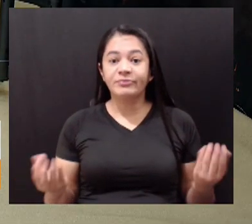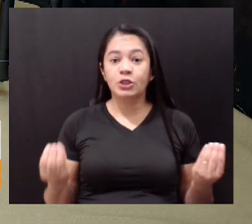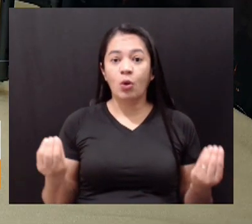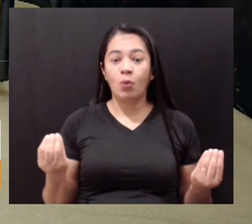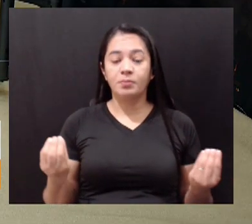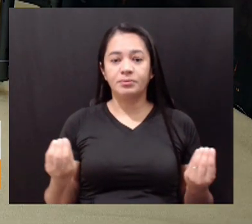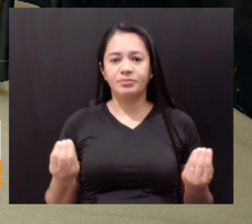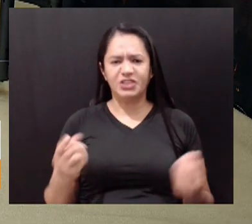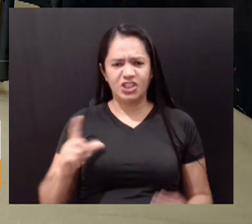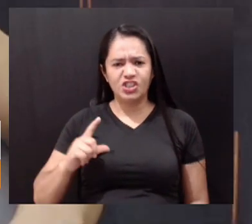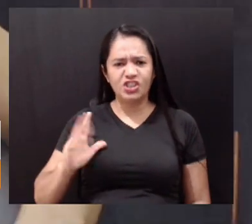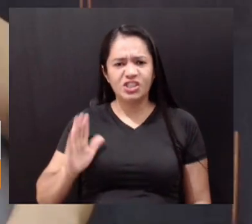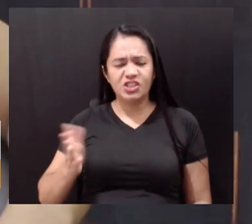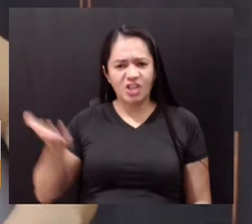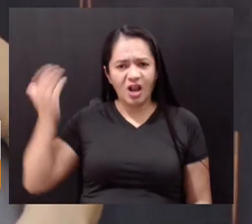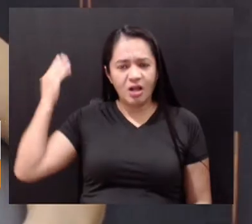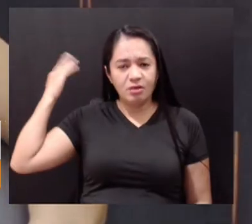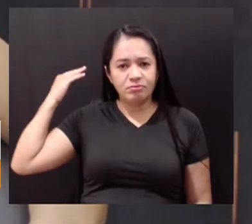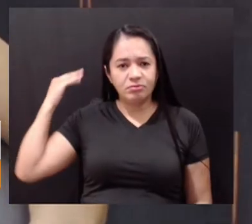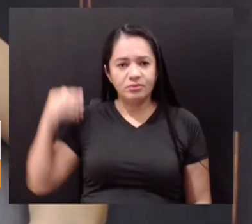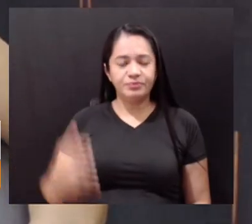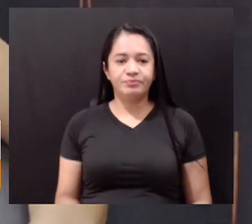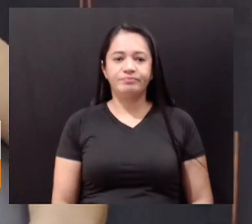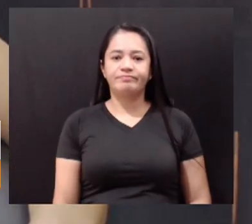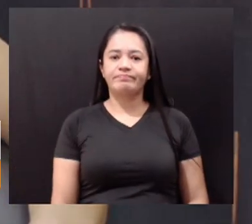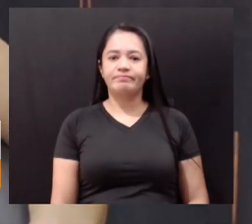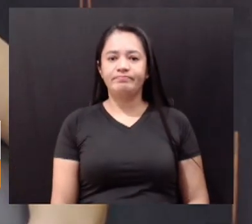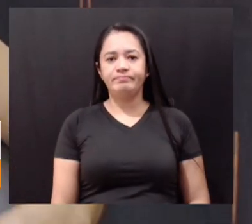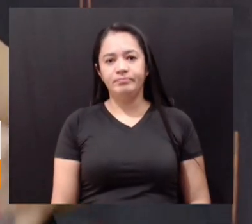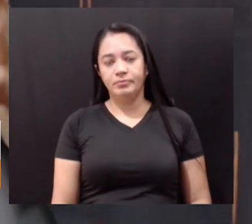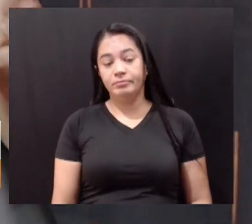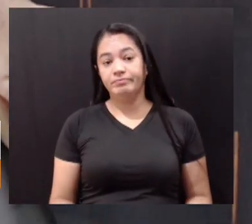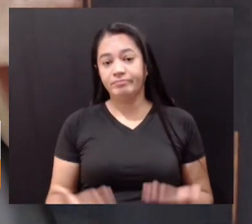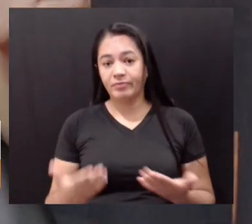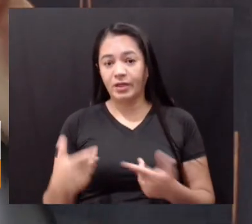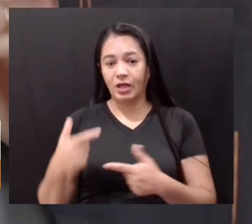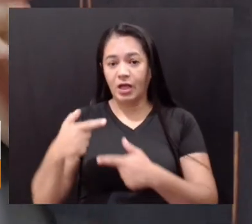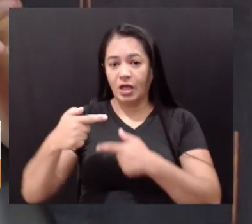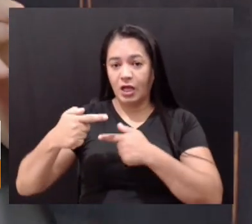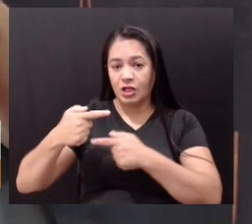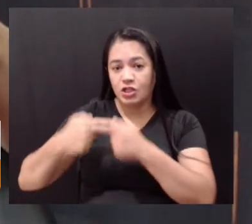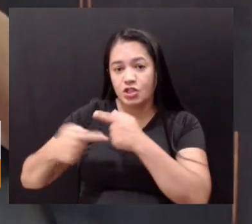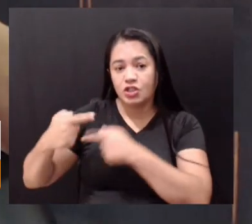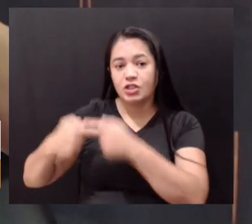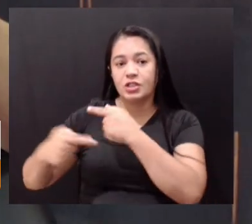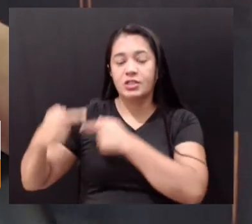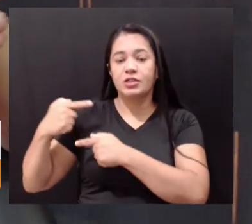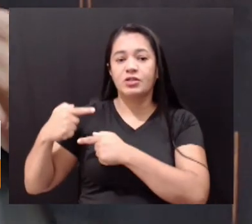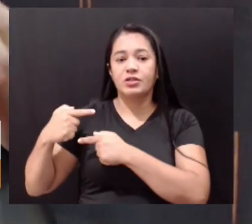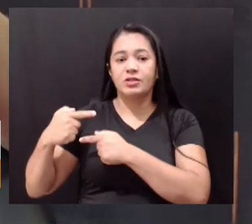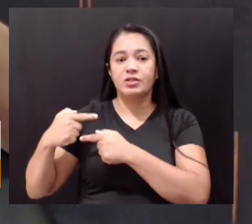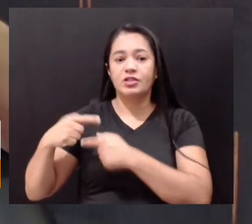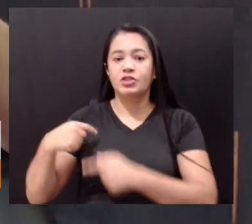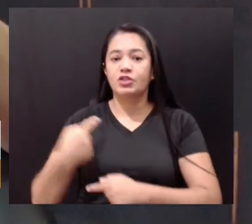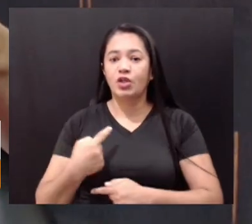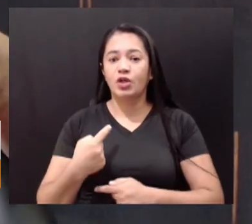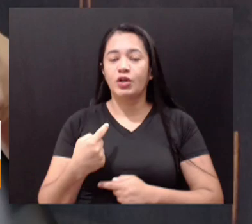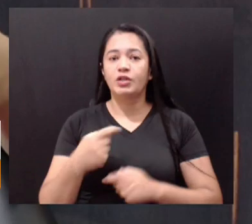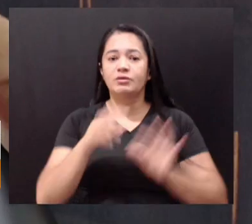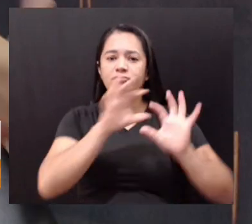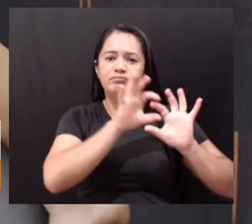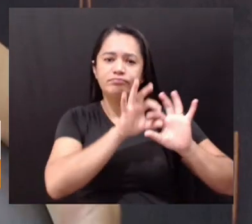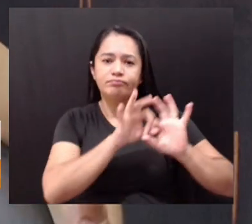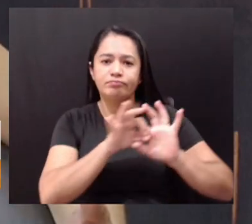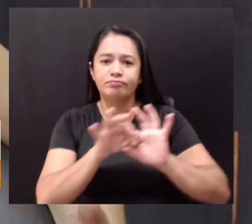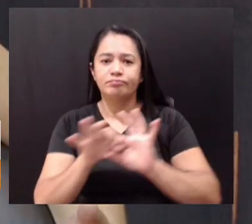outras gerações? Como era? Então, na verdade, nas outras gerações é muito bom, porque a gente também vai contextualizando historicamente.